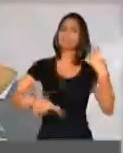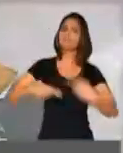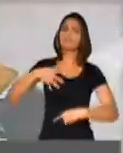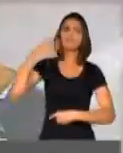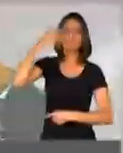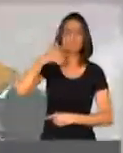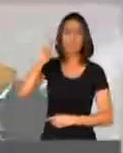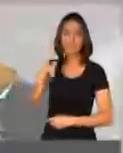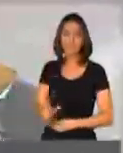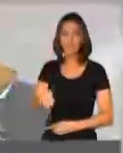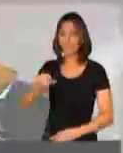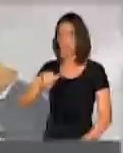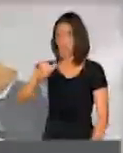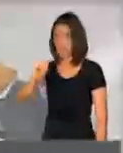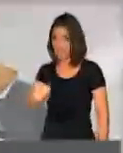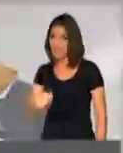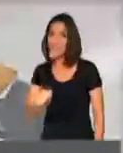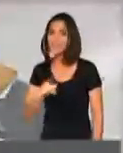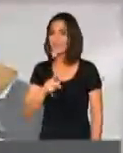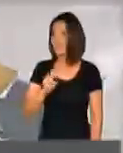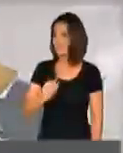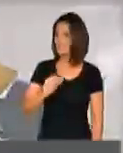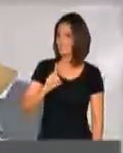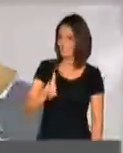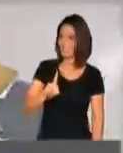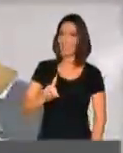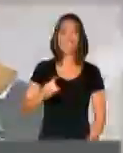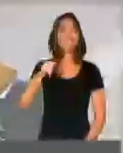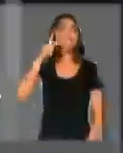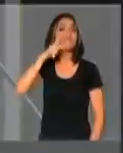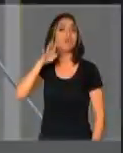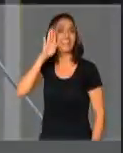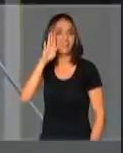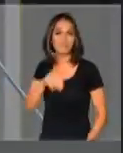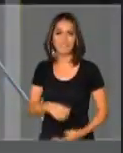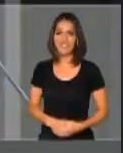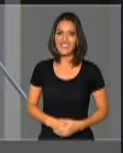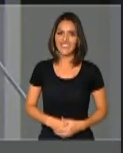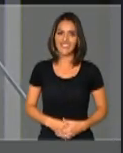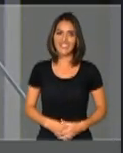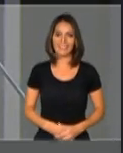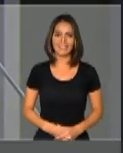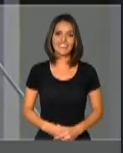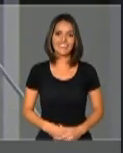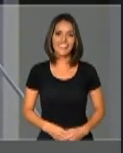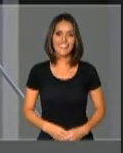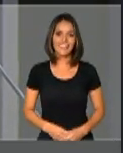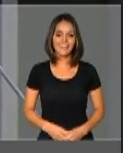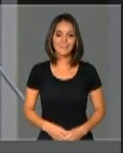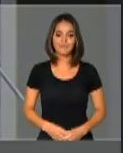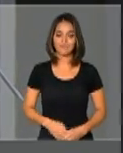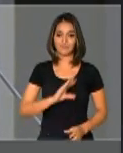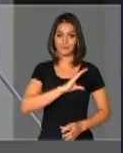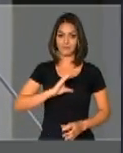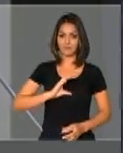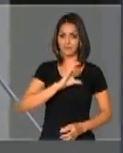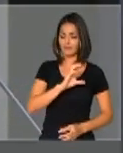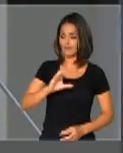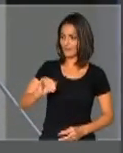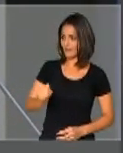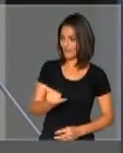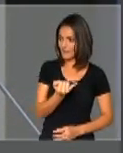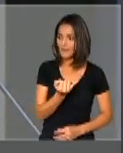Atis Gervásio Maia, do PSB do Estado da Paraíba. Economia, lá na CCJ.